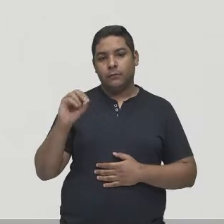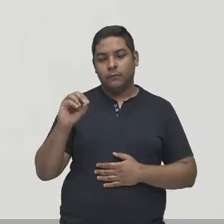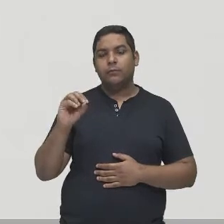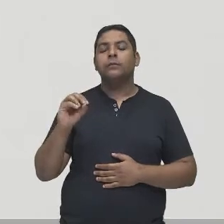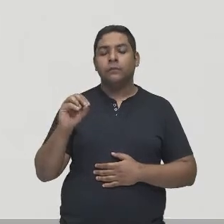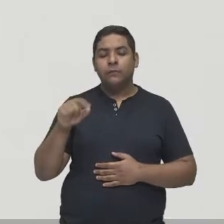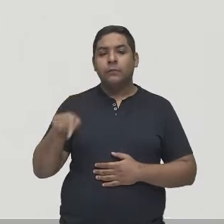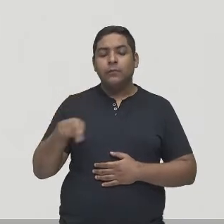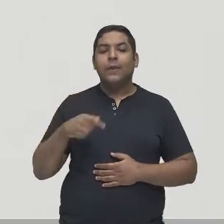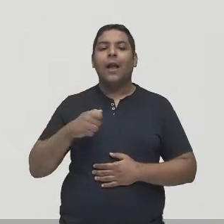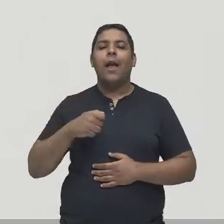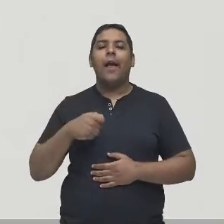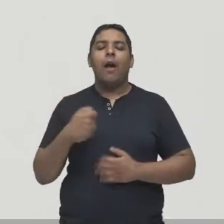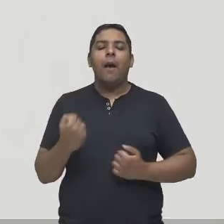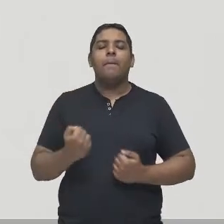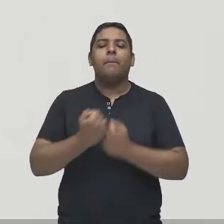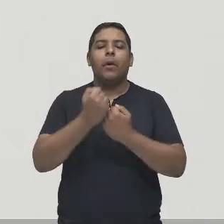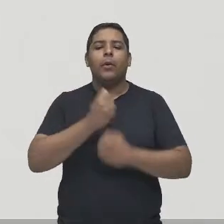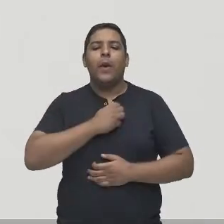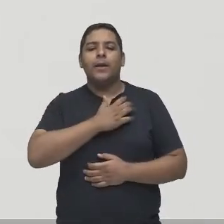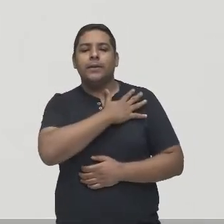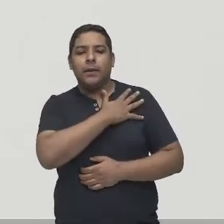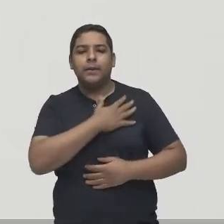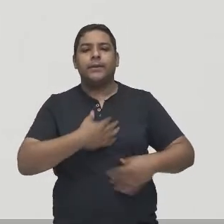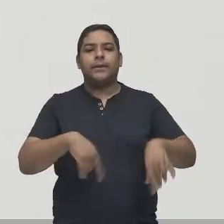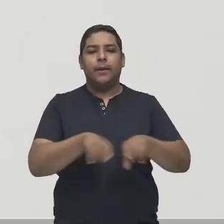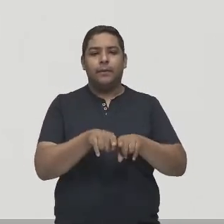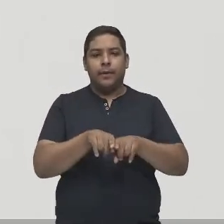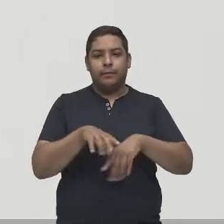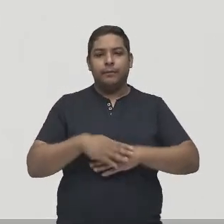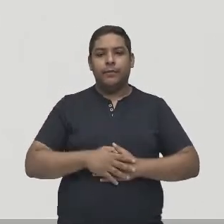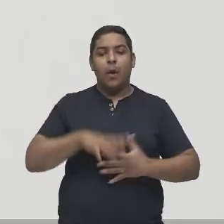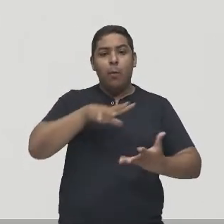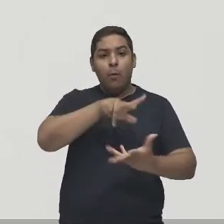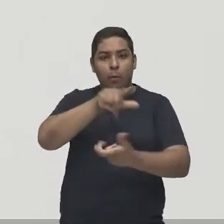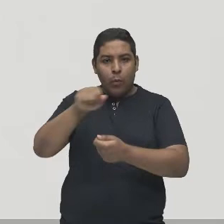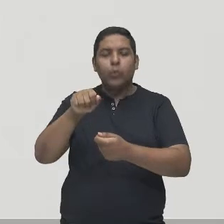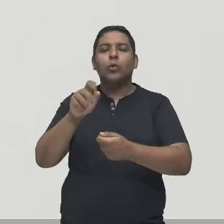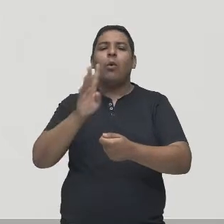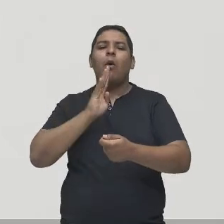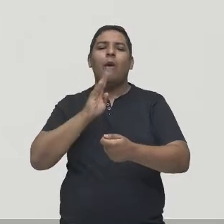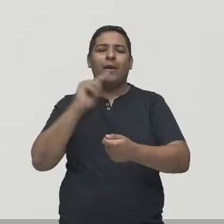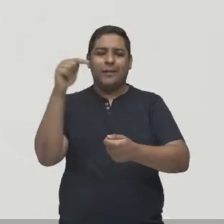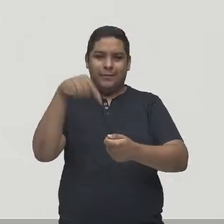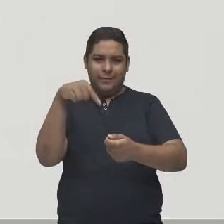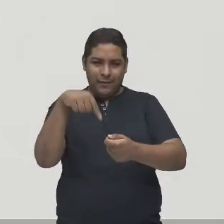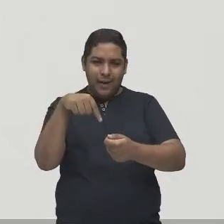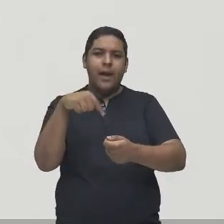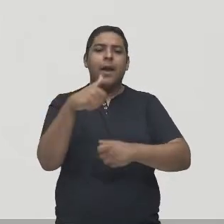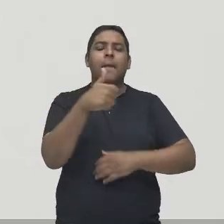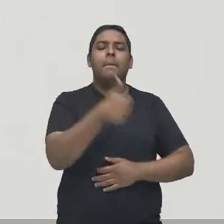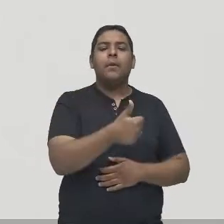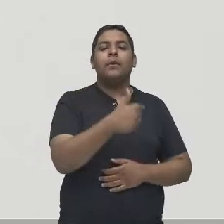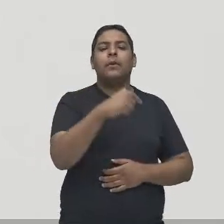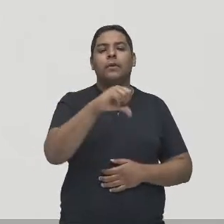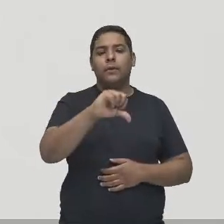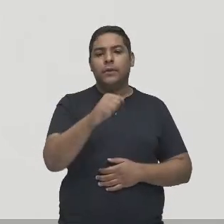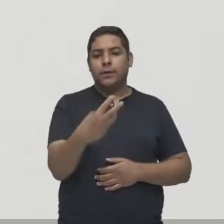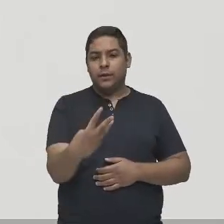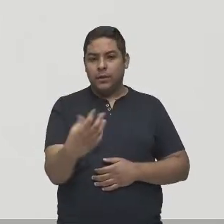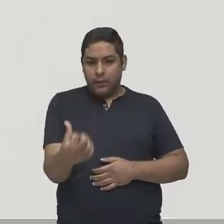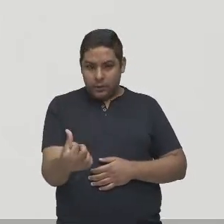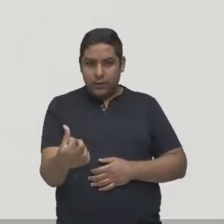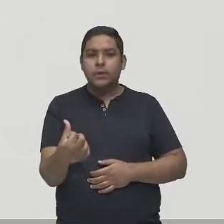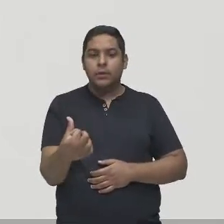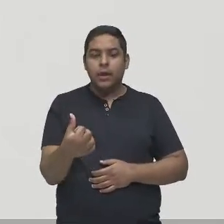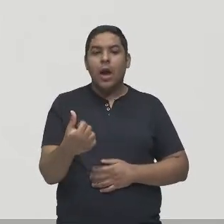a centralizar o poder. Tornou-se mundialmente conhecido a partir de 1936, quando estourou a revolta